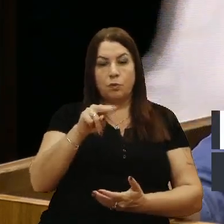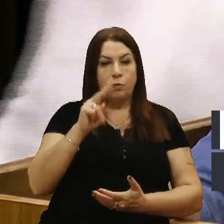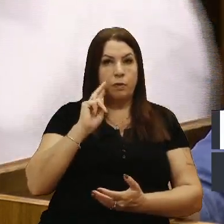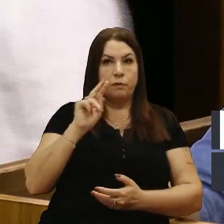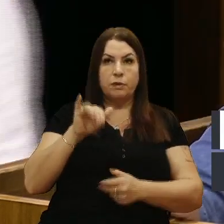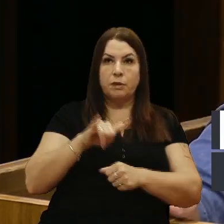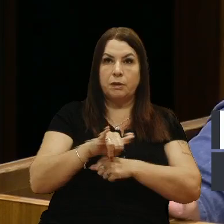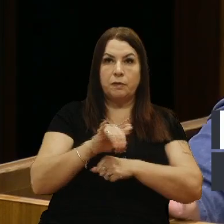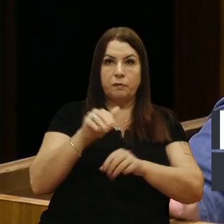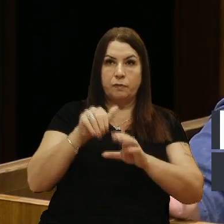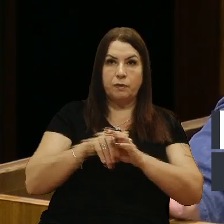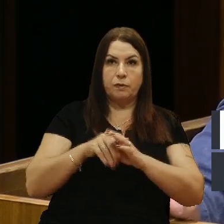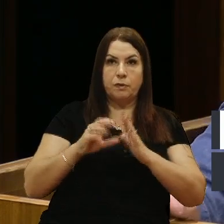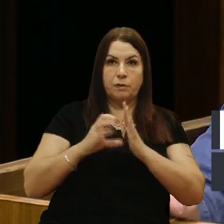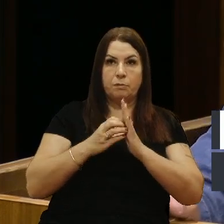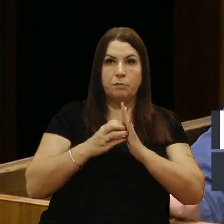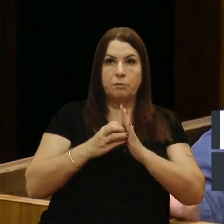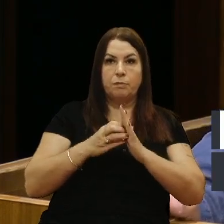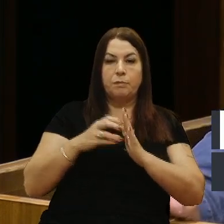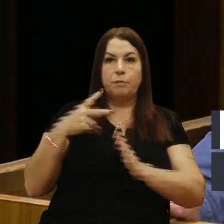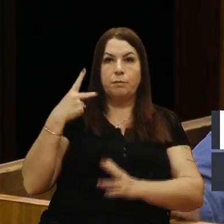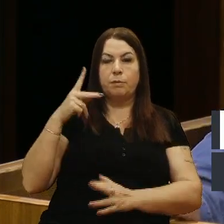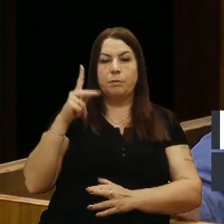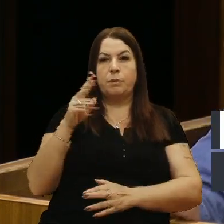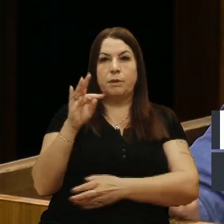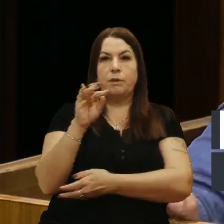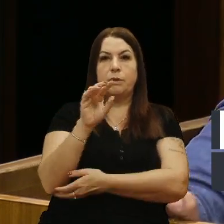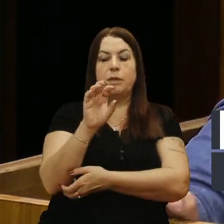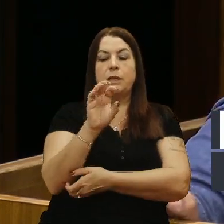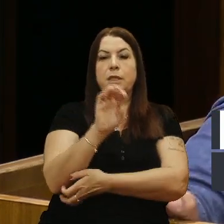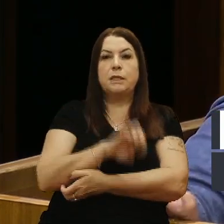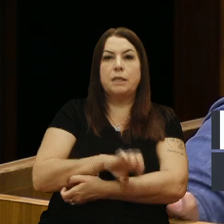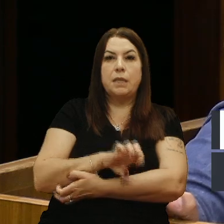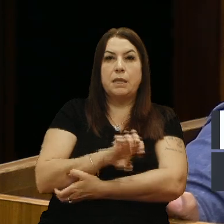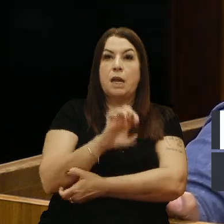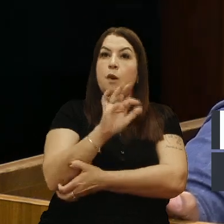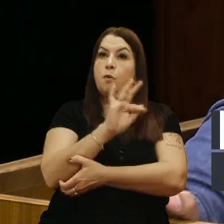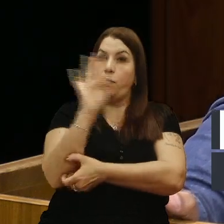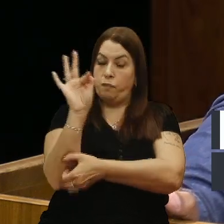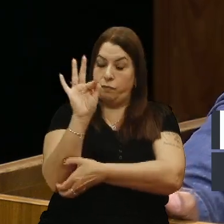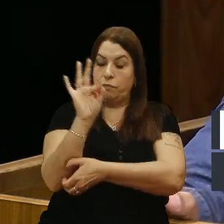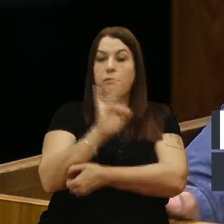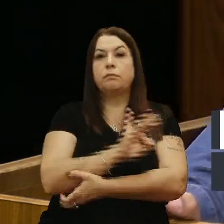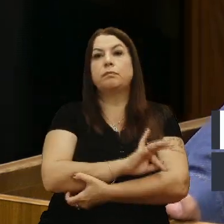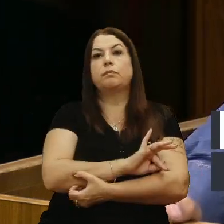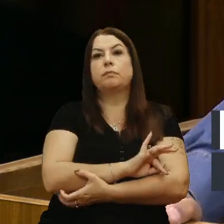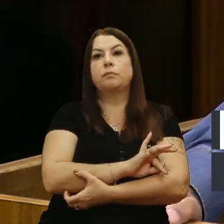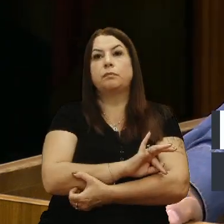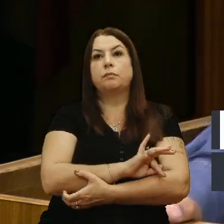enganar com a votação da bancada do PT, seja a nível estadual ou a nível federal.